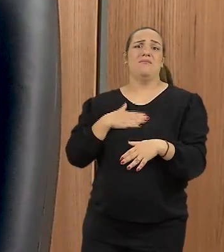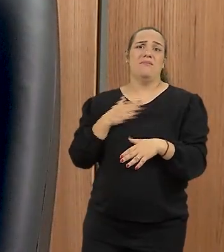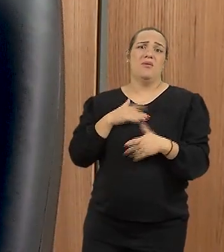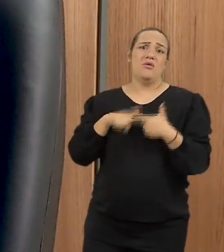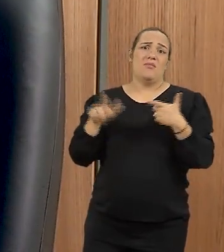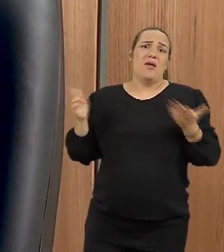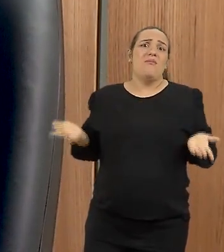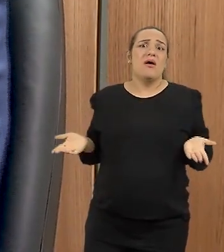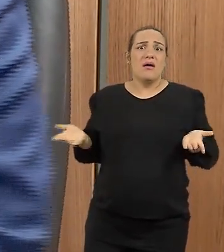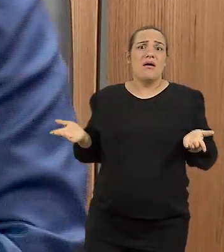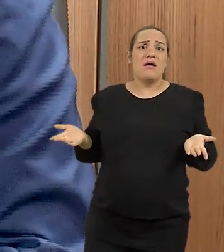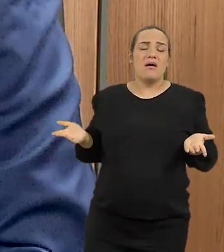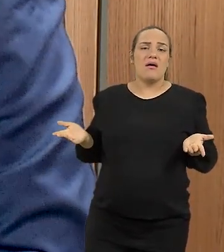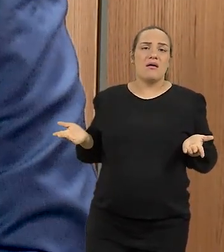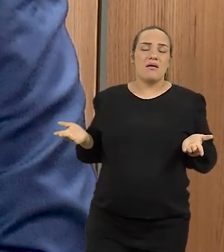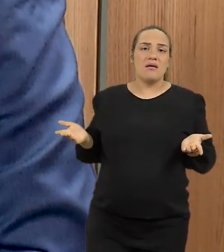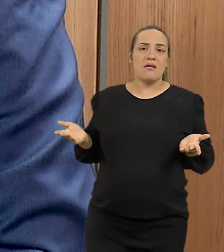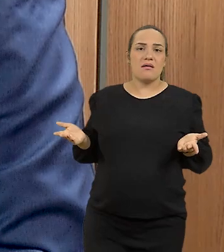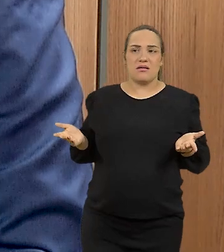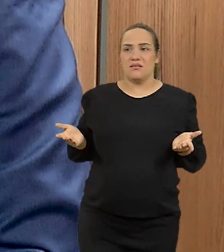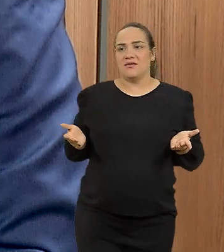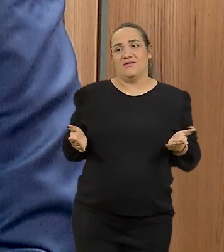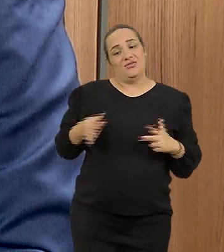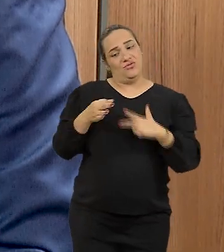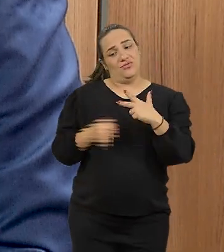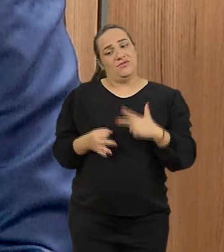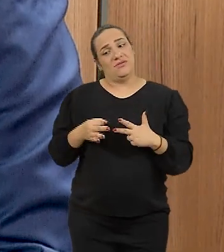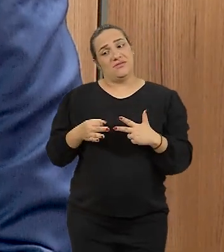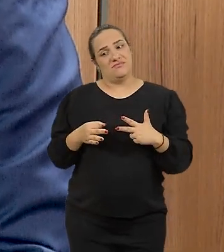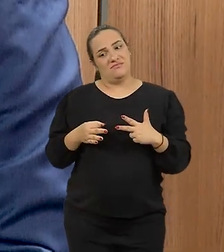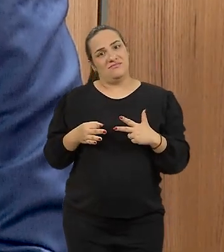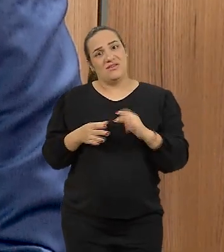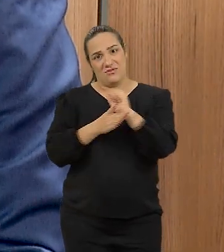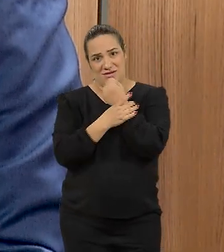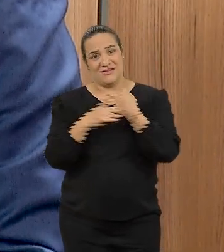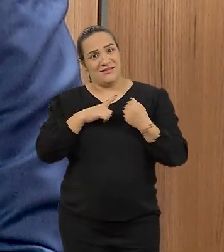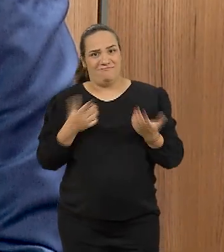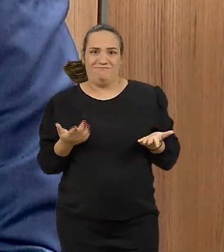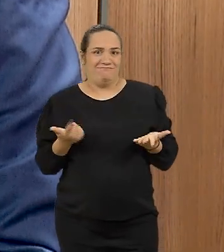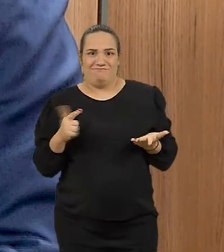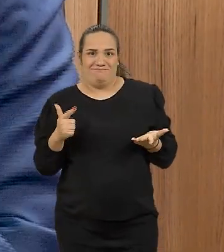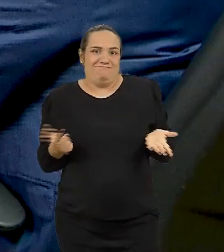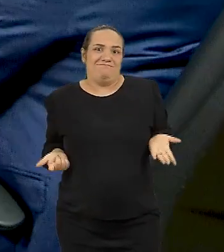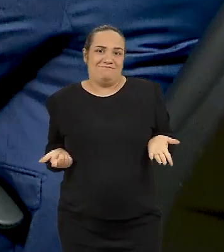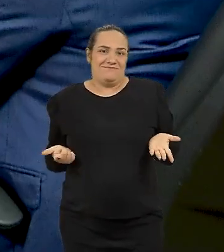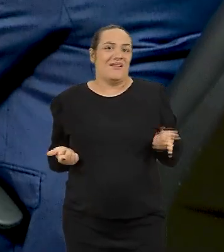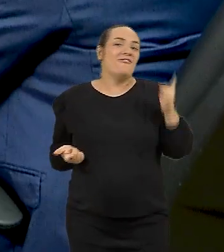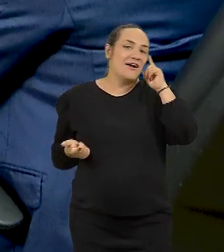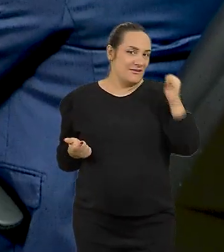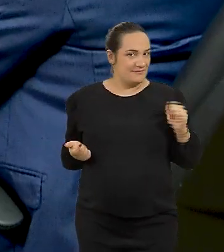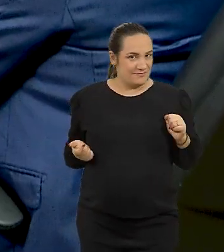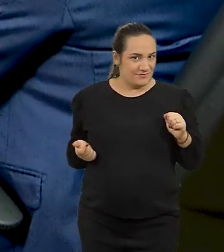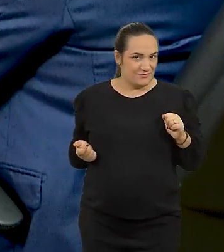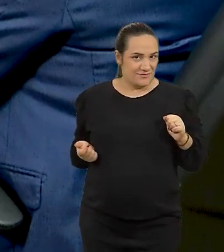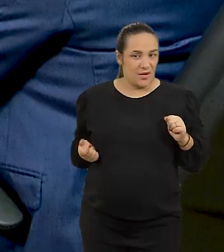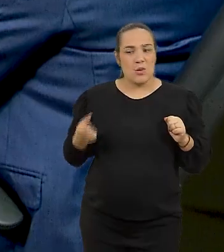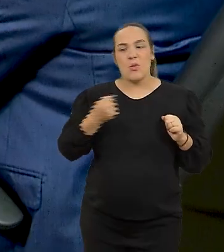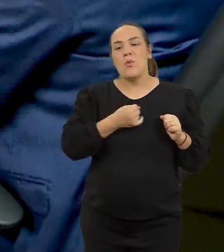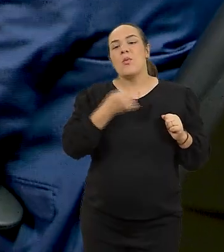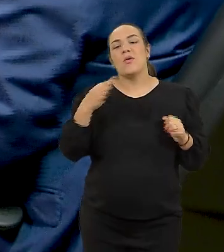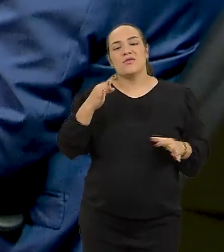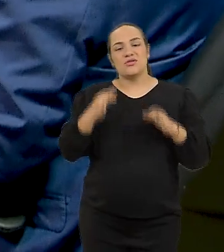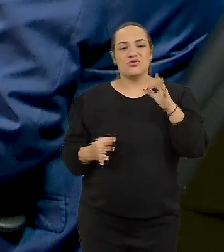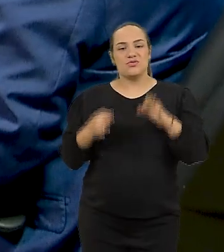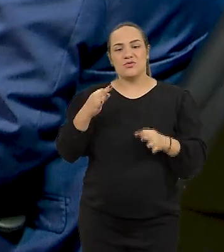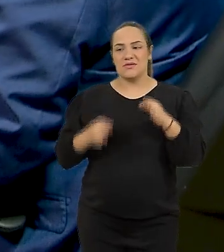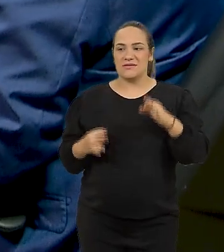dos nossos problemas. E um terceiro, no caso do judiciário, que não é muito seguro, né? Sim. Você pensa aí,